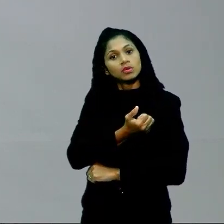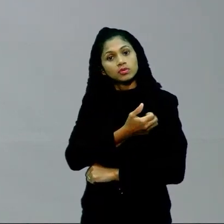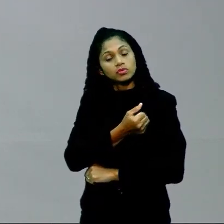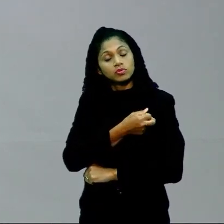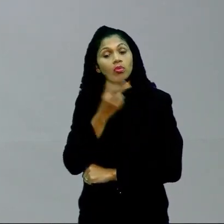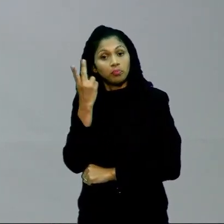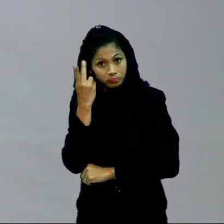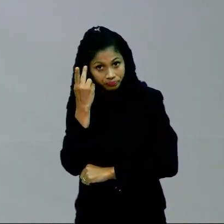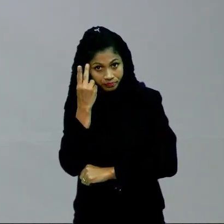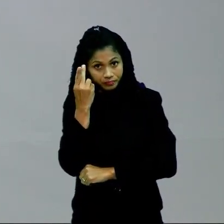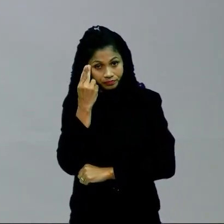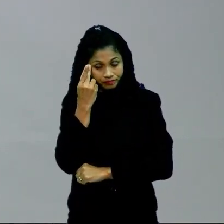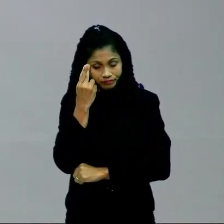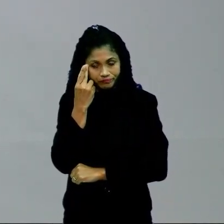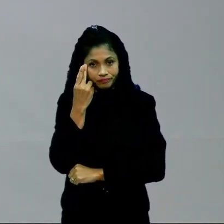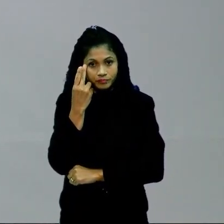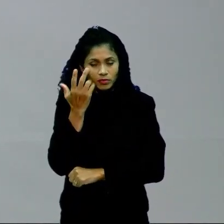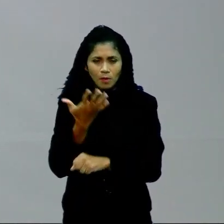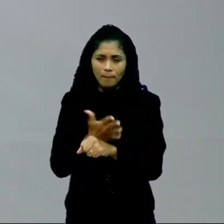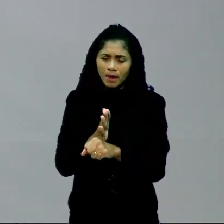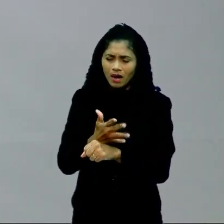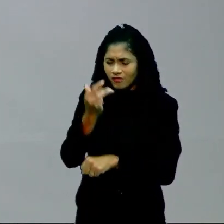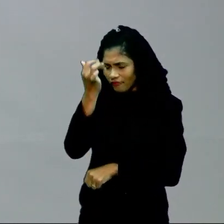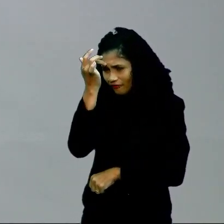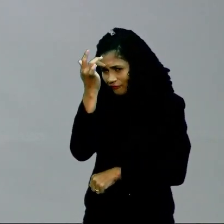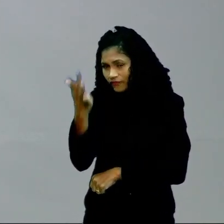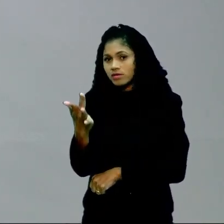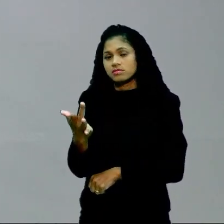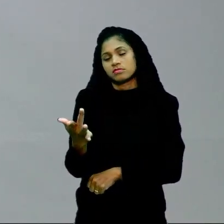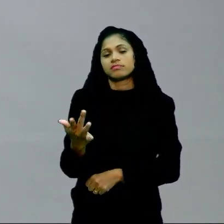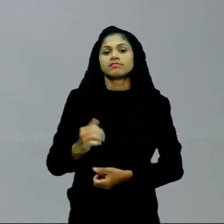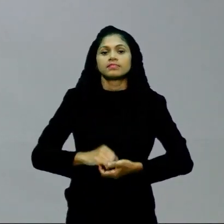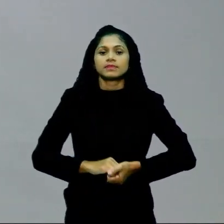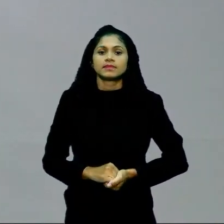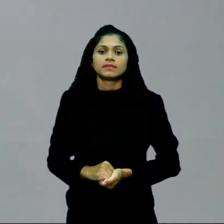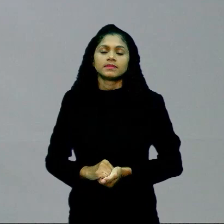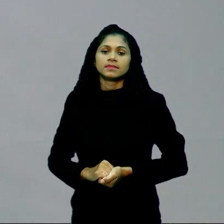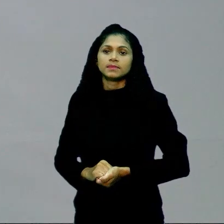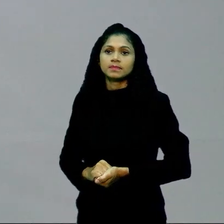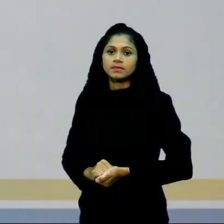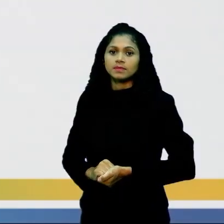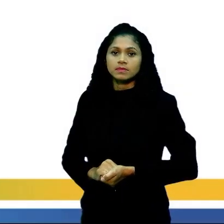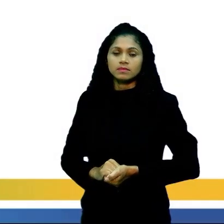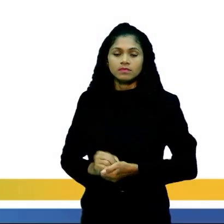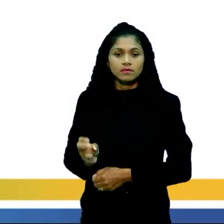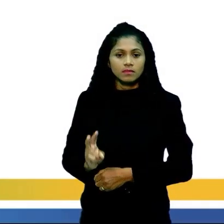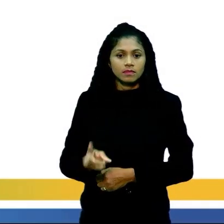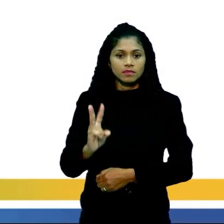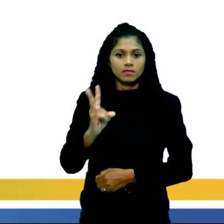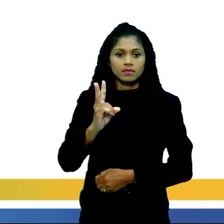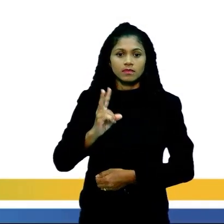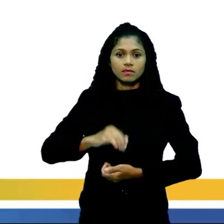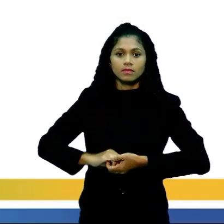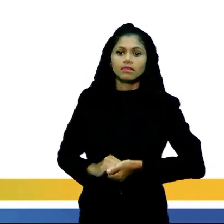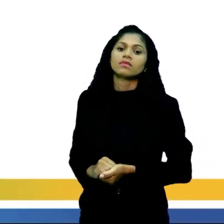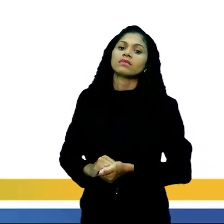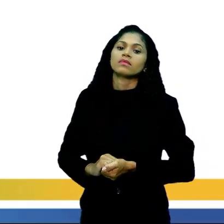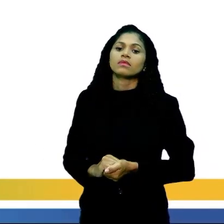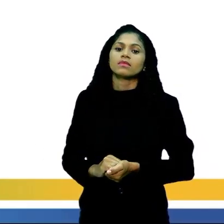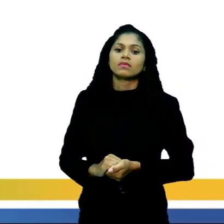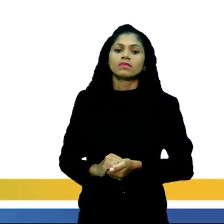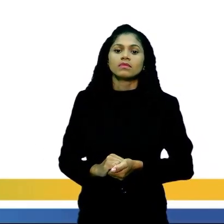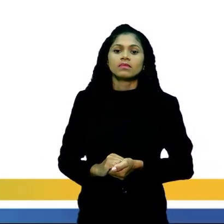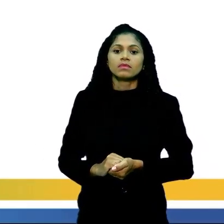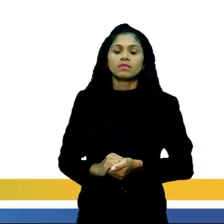questão prática e mais fácil de ser entendida. Tudo bem? Então, vamos lá, continuando. Olha